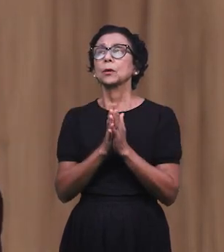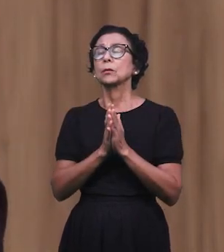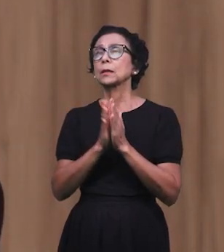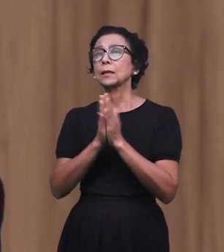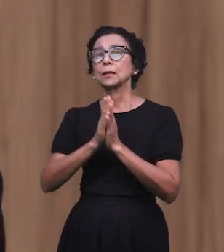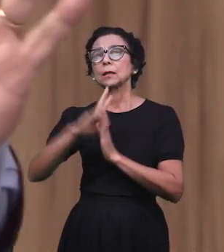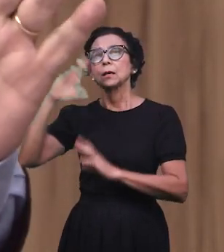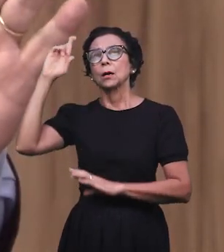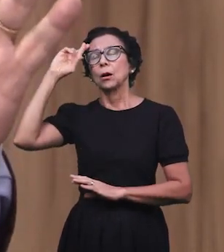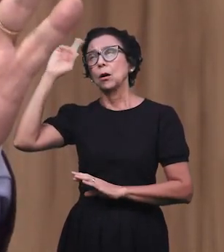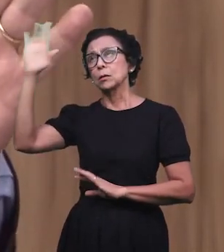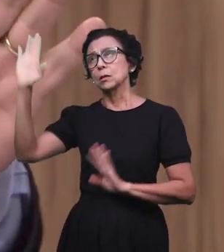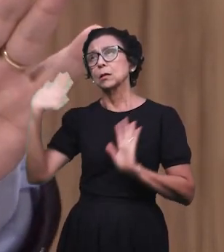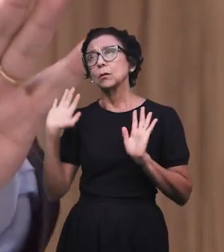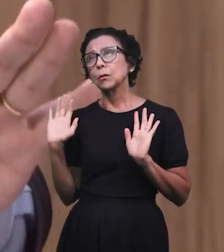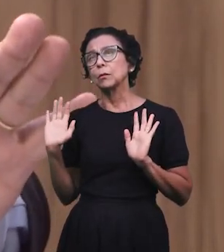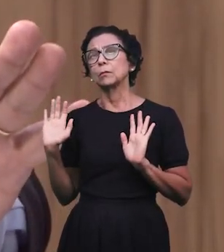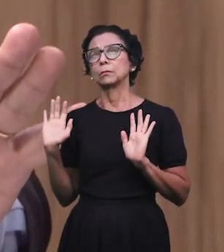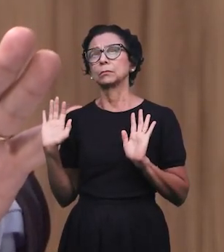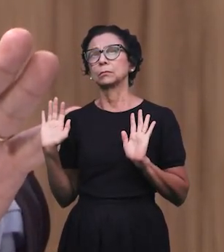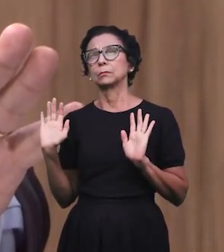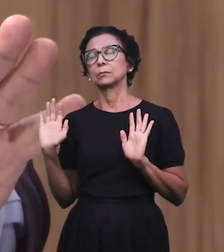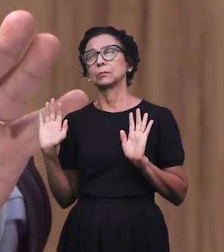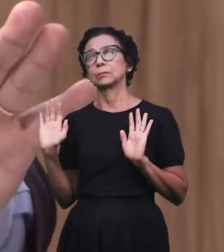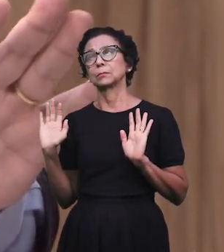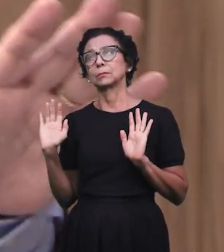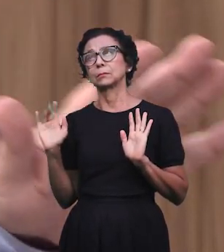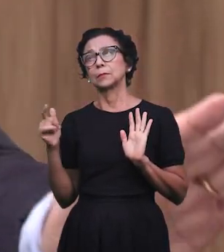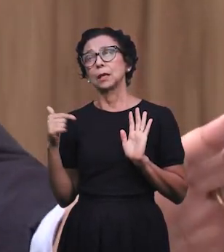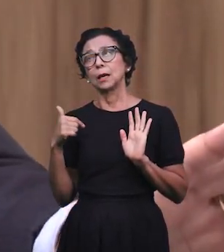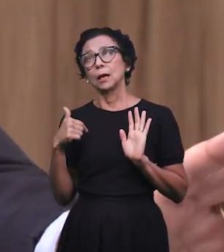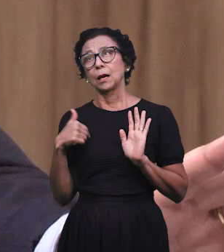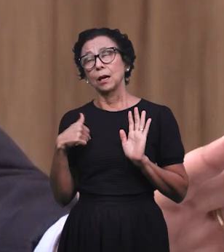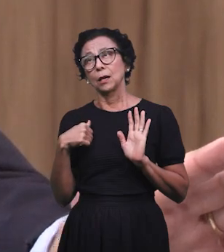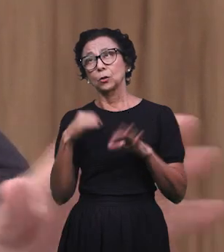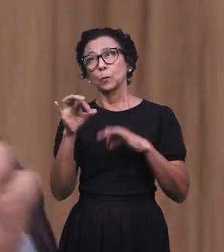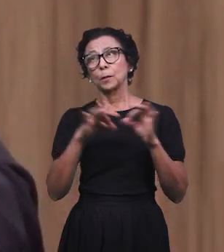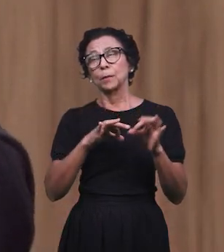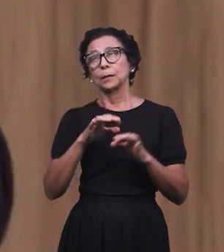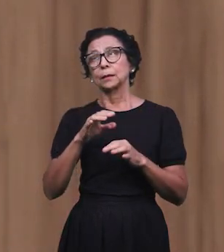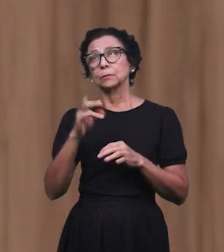Senhor, tal, mas eu falei, Senhor, está nas tuas mãos, né? O cavalo prepara-se para o